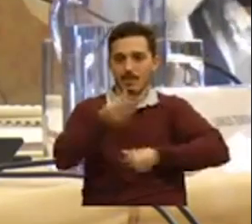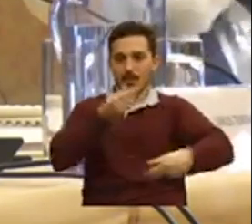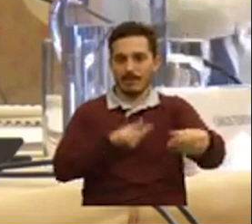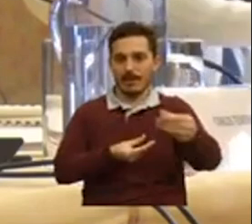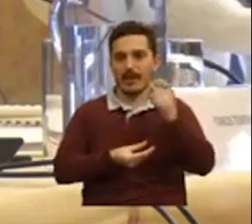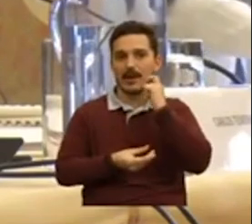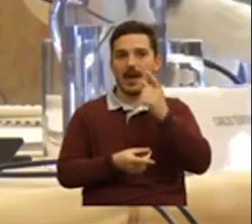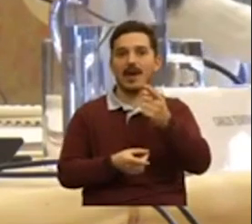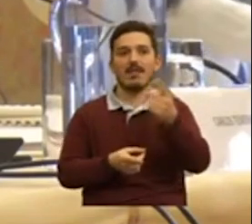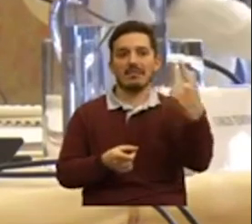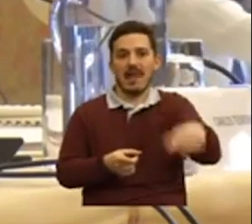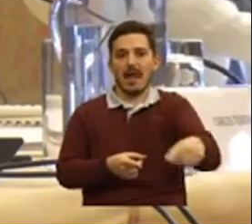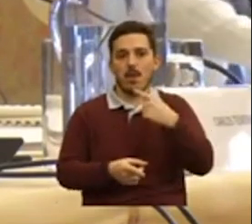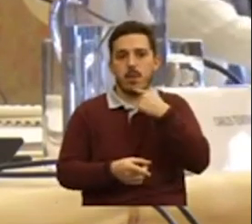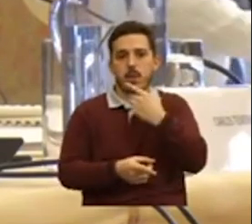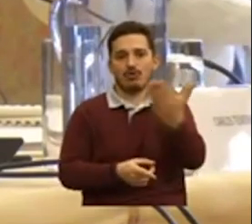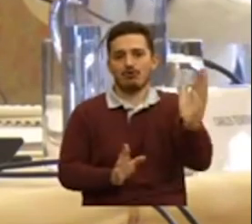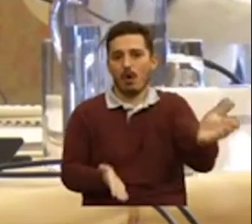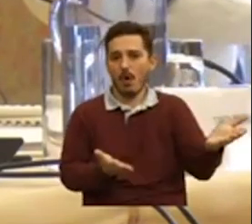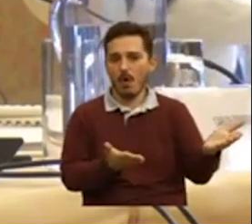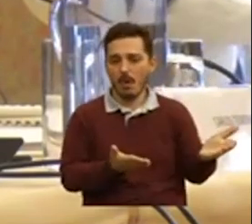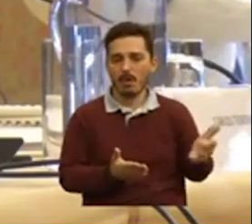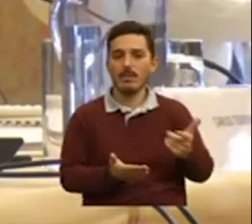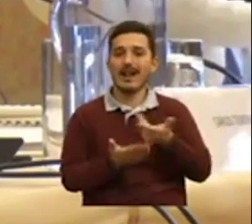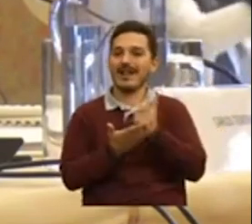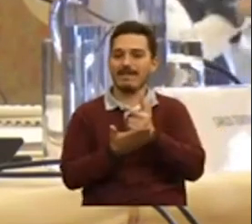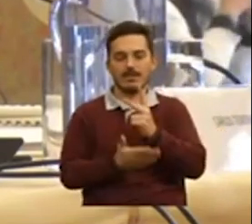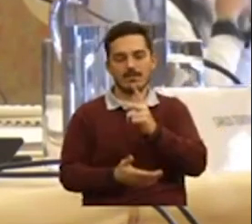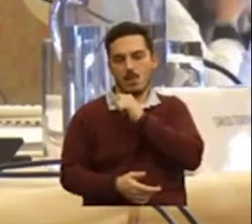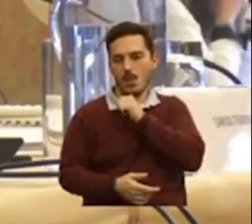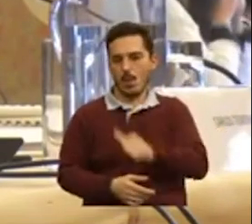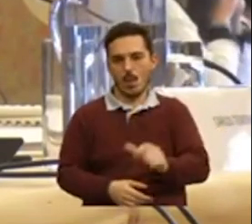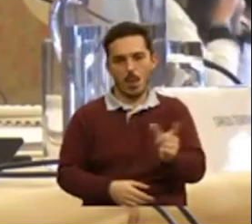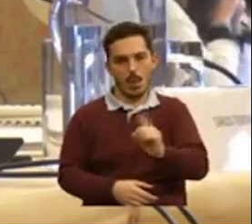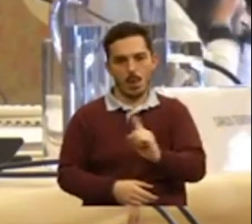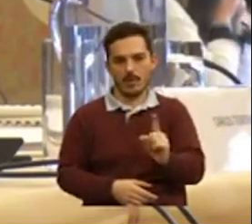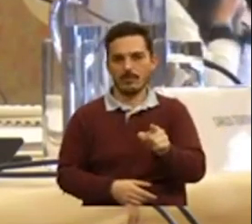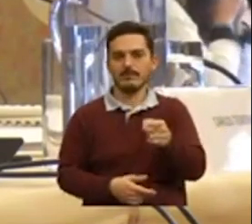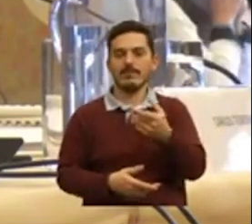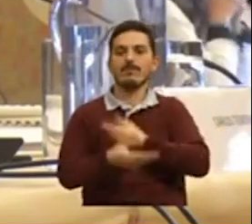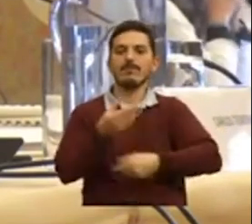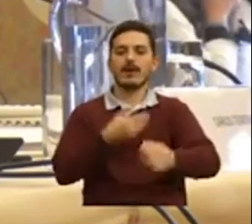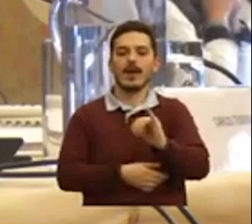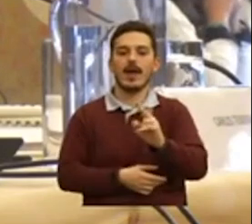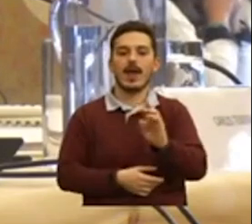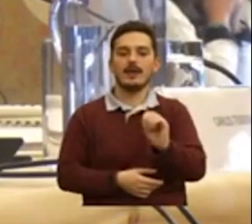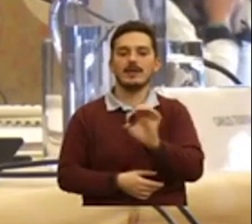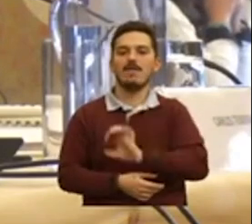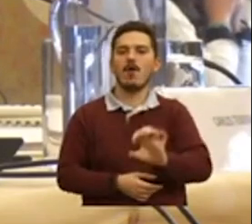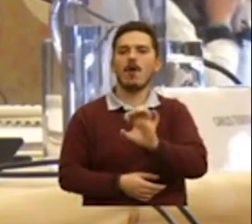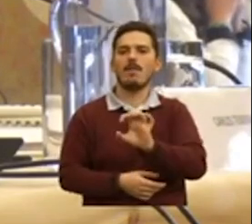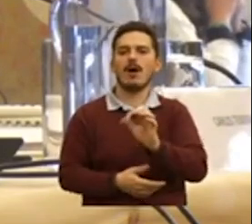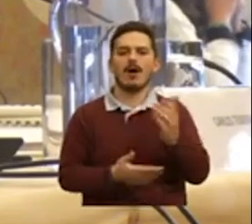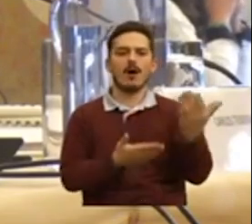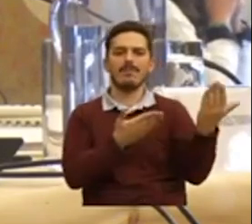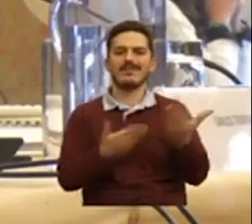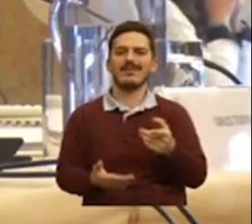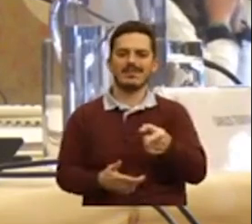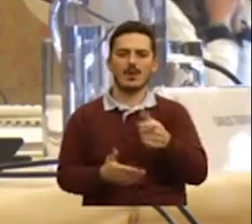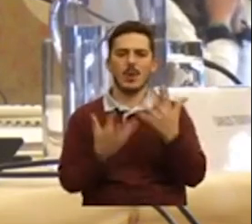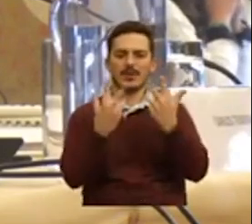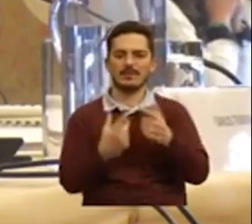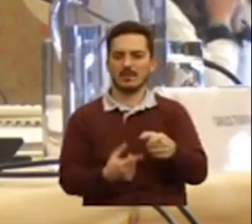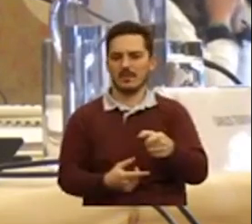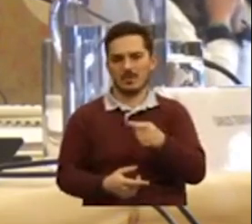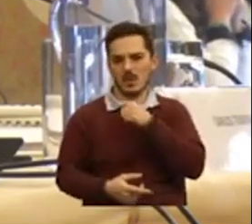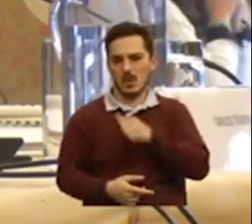já mais tem. O LIVRE não concorda com a devolução de IRS da forma como foi apresentado no orçamento,